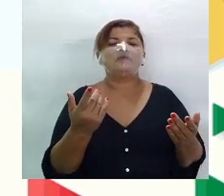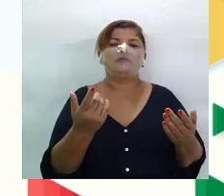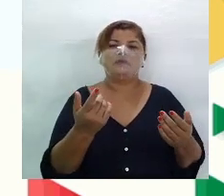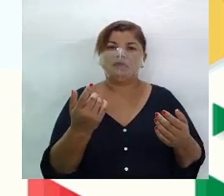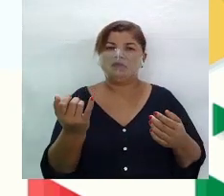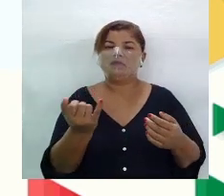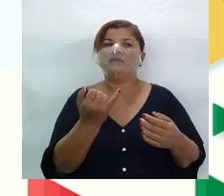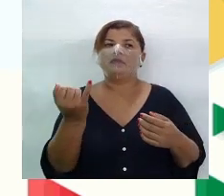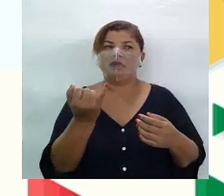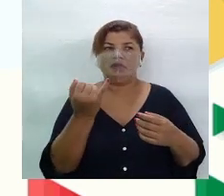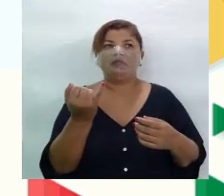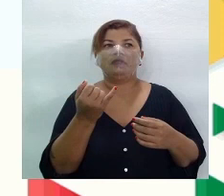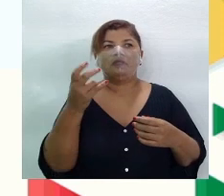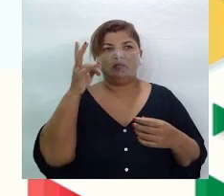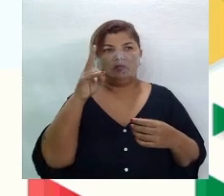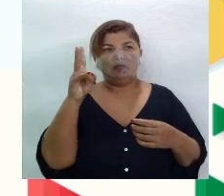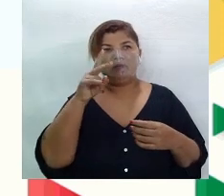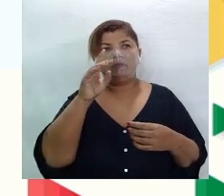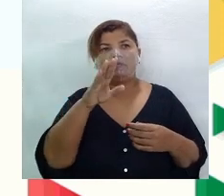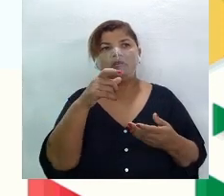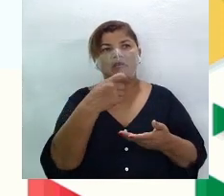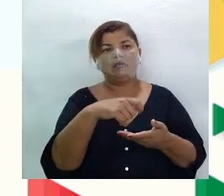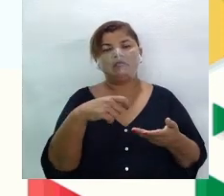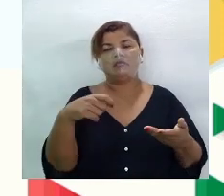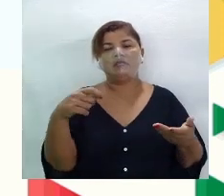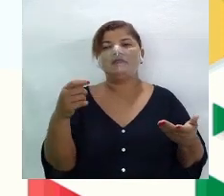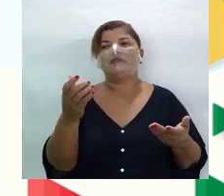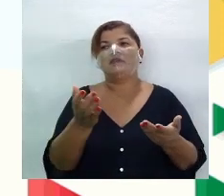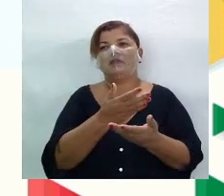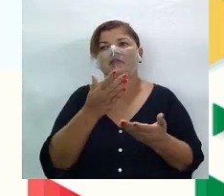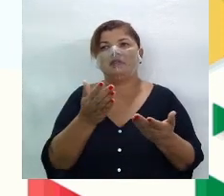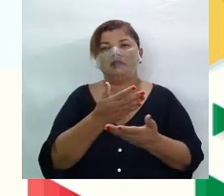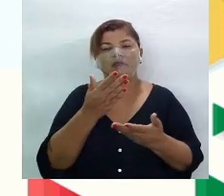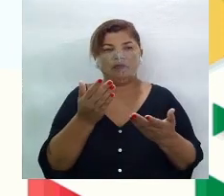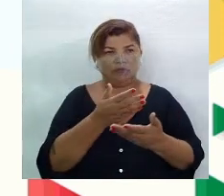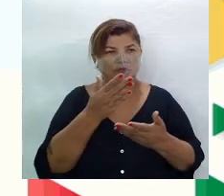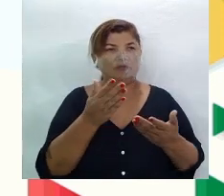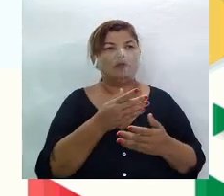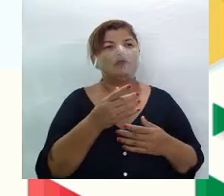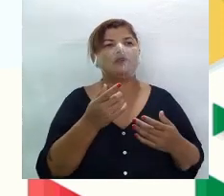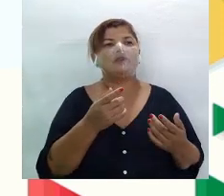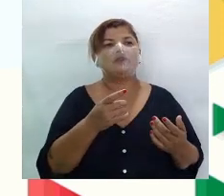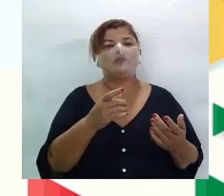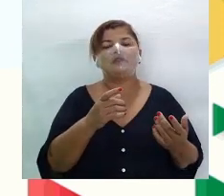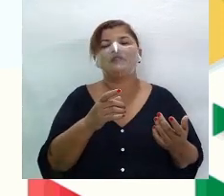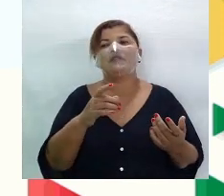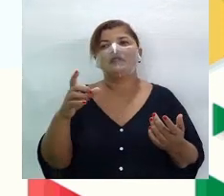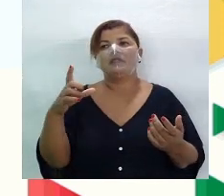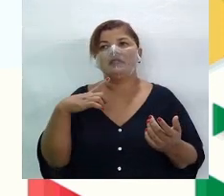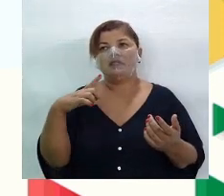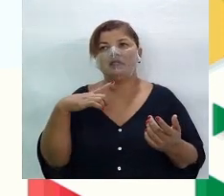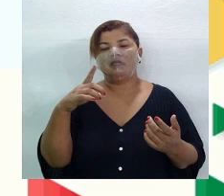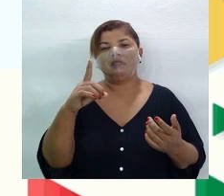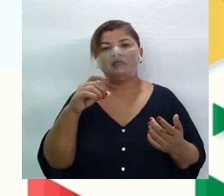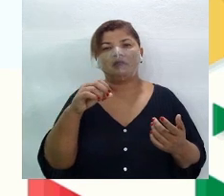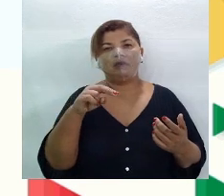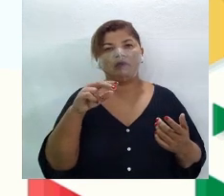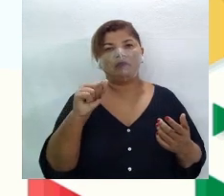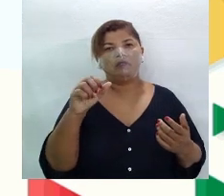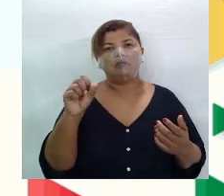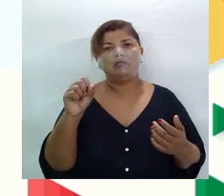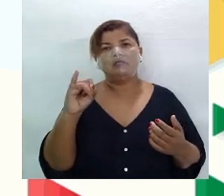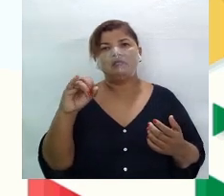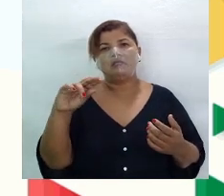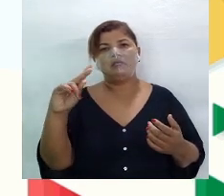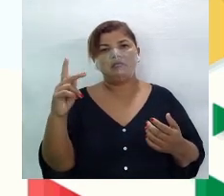E lembrar que ele escreveu uma ficção, né? Dona Sinhana e o Filho Padre, a obra de Gilberto Freire. Inclusive, professor Robson, Gilberto